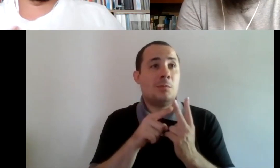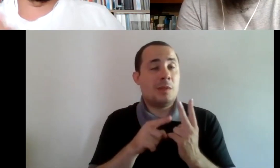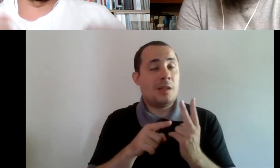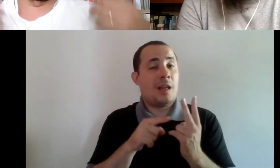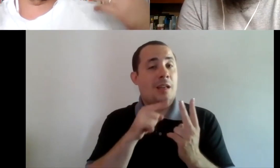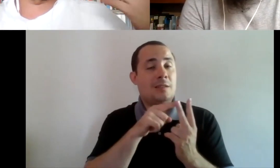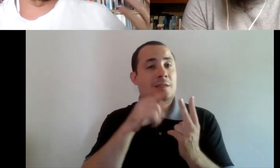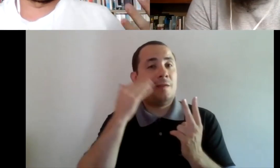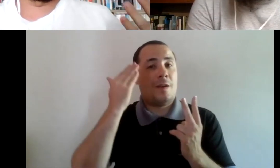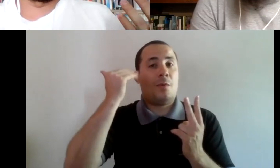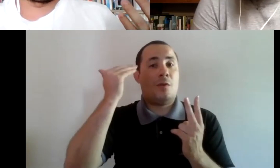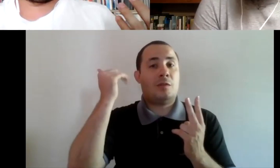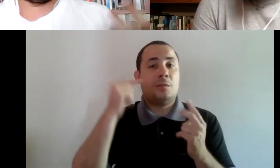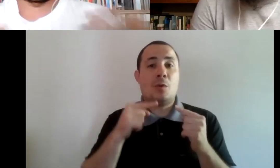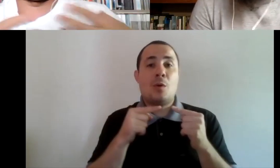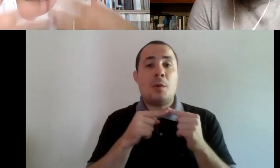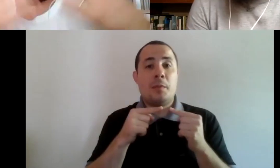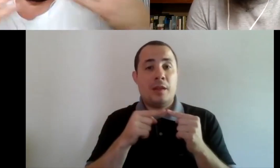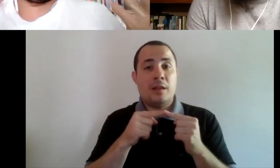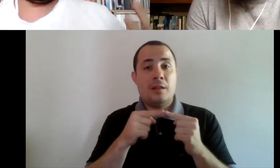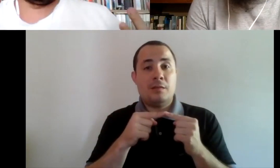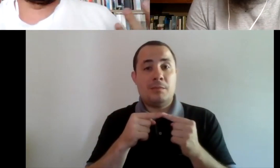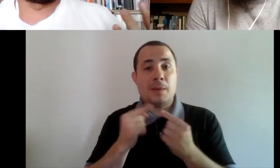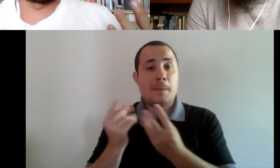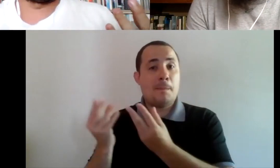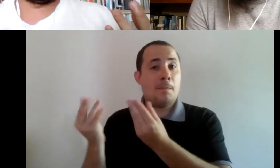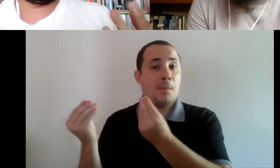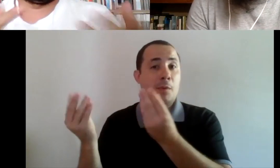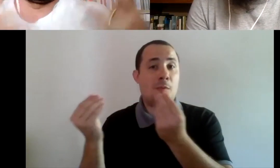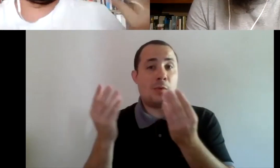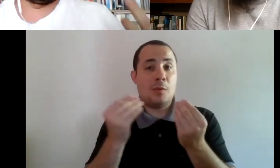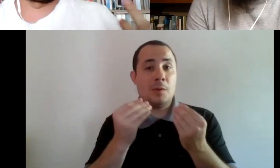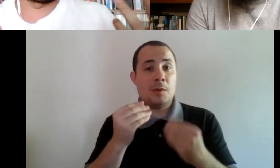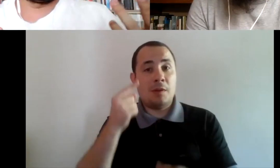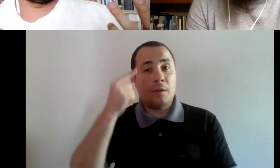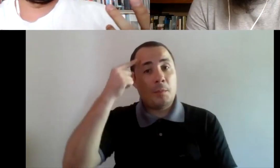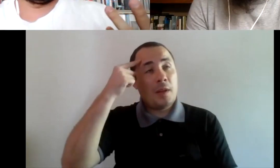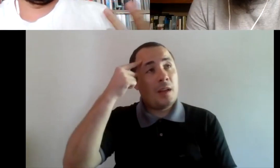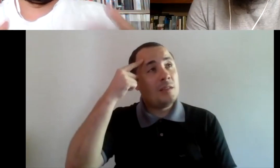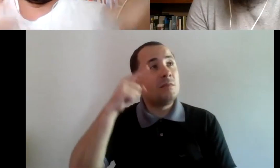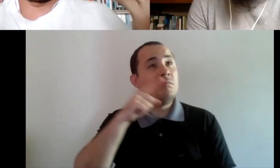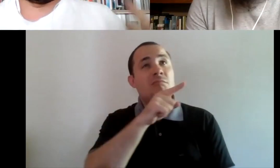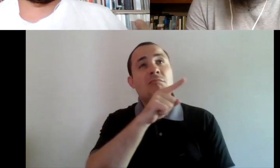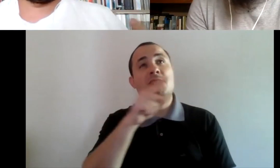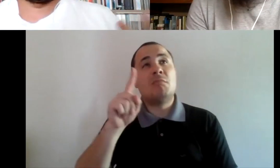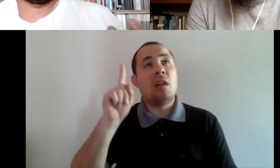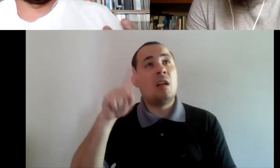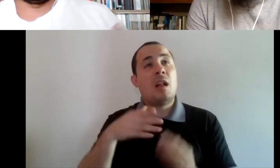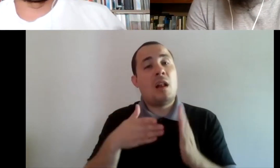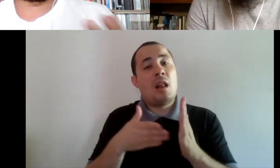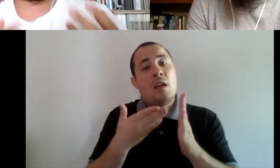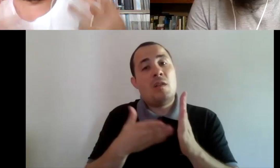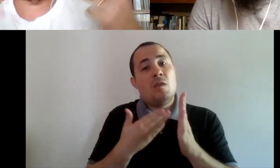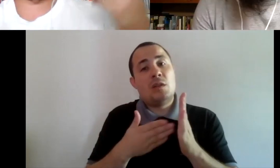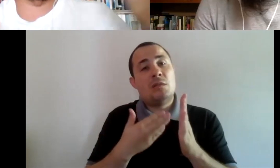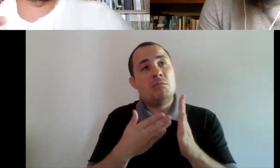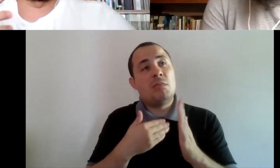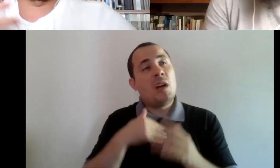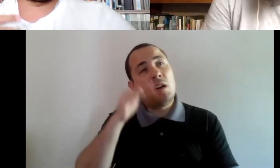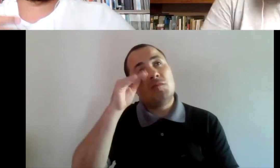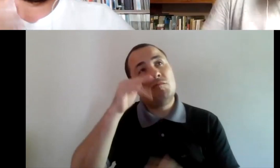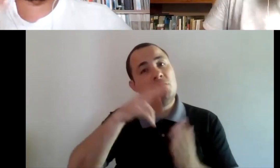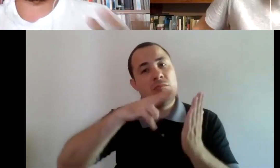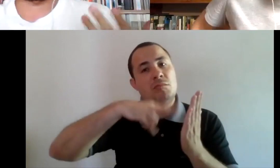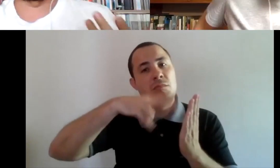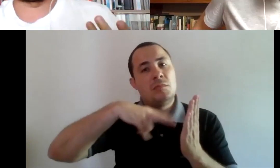estranho, porque do ponto de vista do leitor, ele olha para ele, é livro. Aquilo é um livro. E ele tem interesse em ler. Ele não faz essa distinção